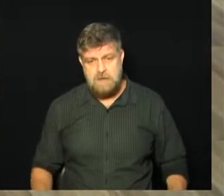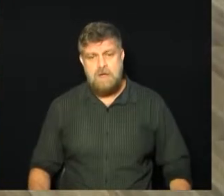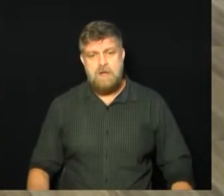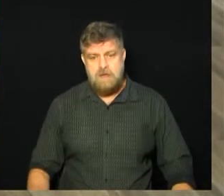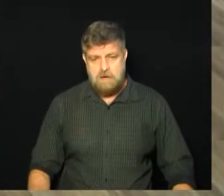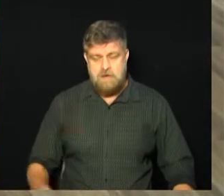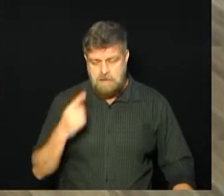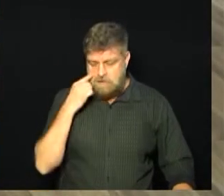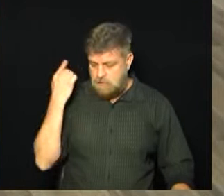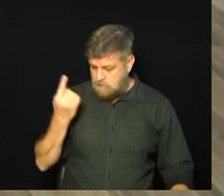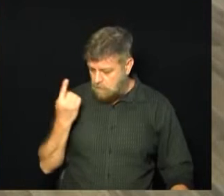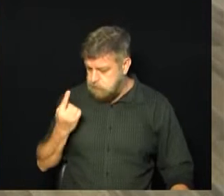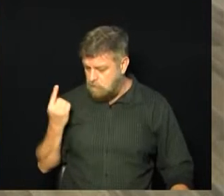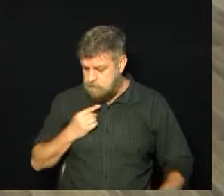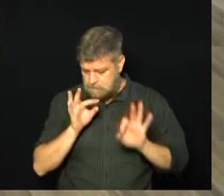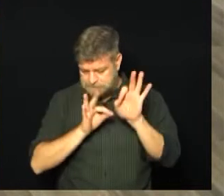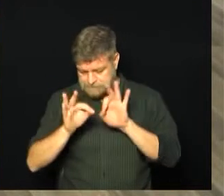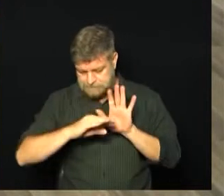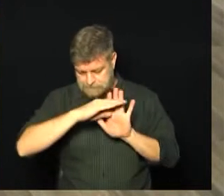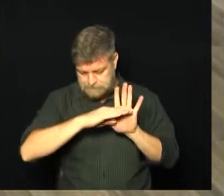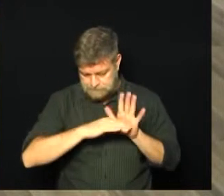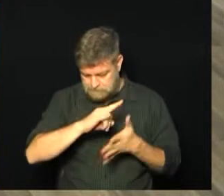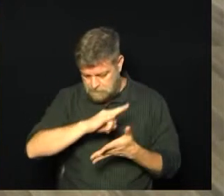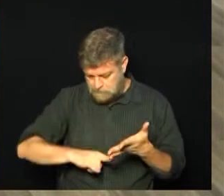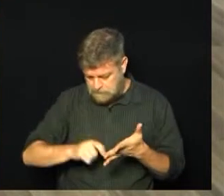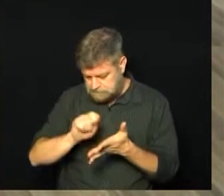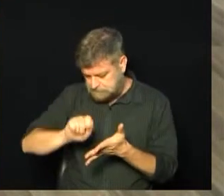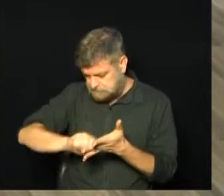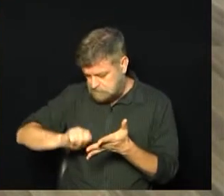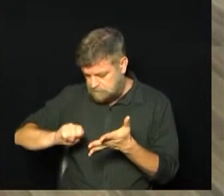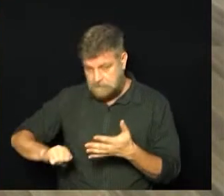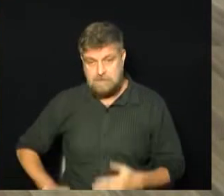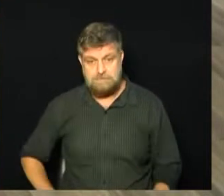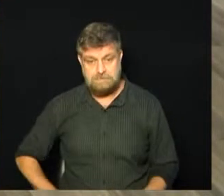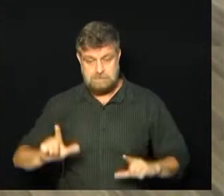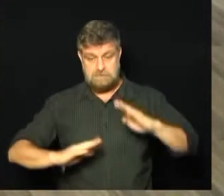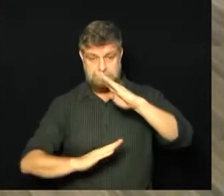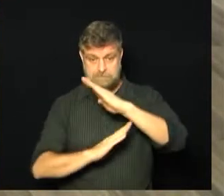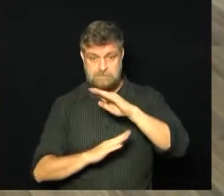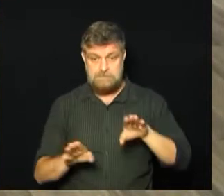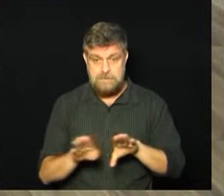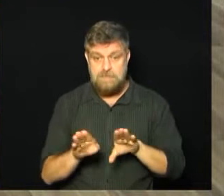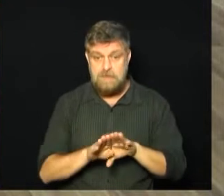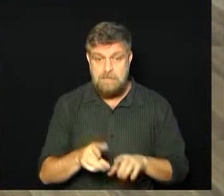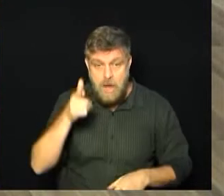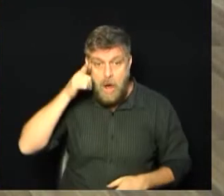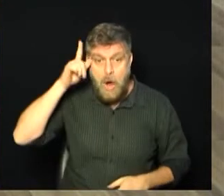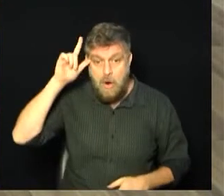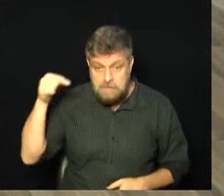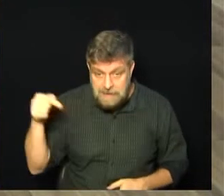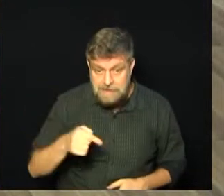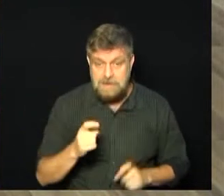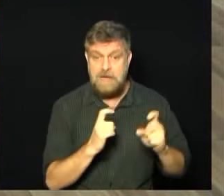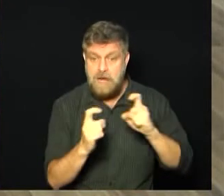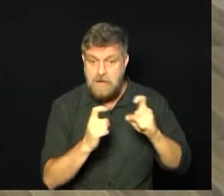E Mirna, além de projeto, moção, indicação, requerimento, a TV Câmara também foi pauta ontem na reunião ordinária,